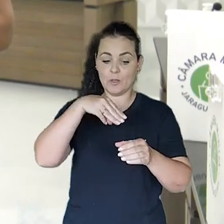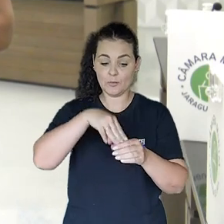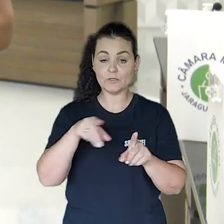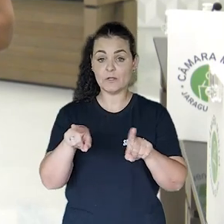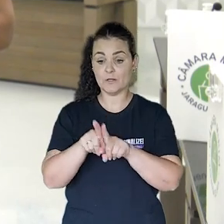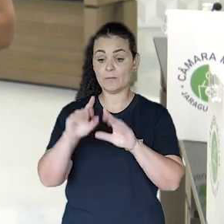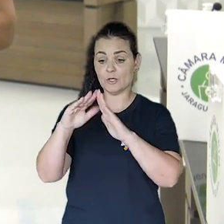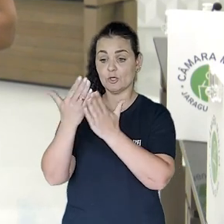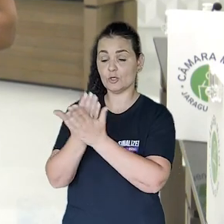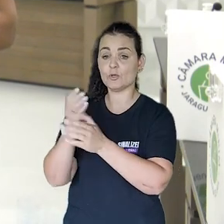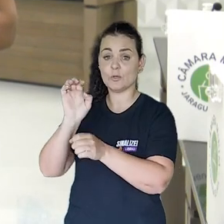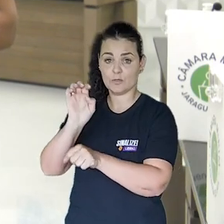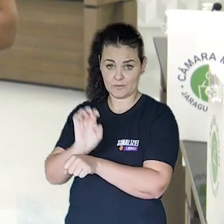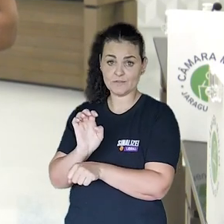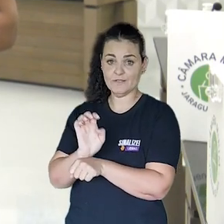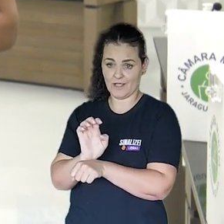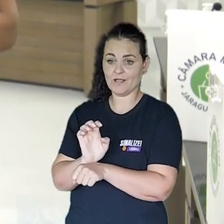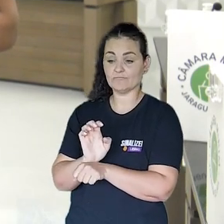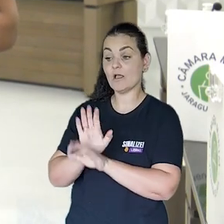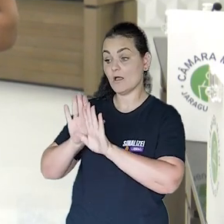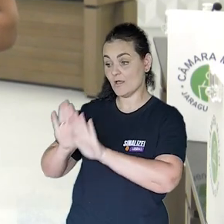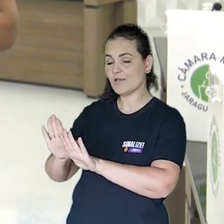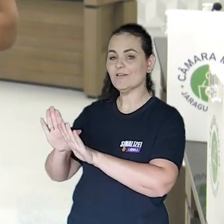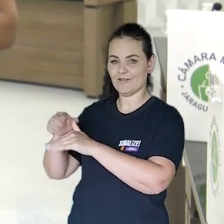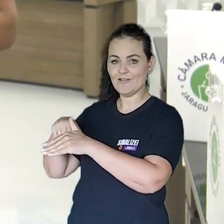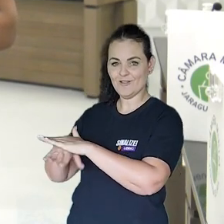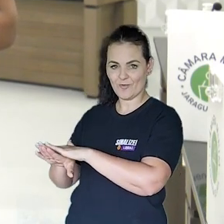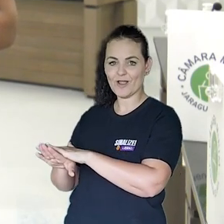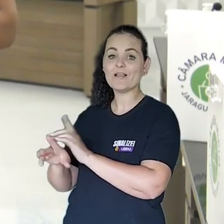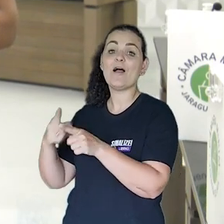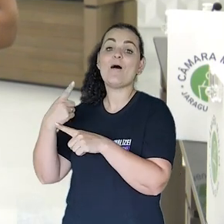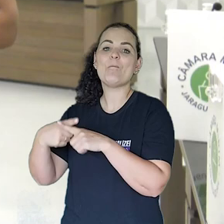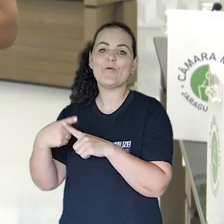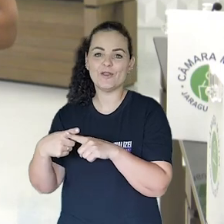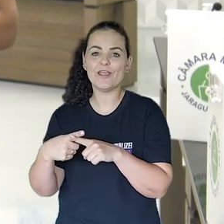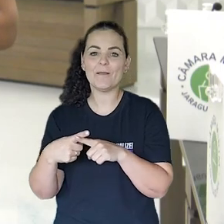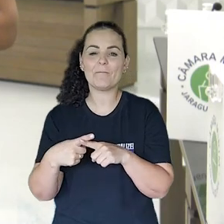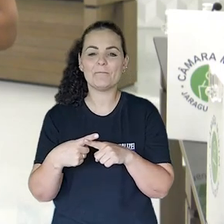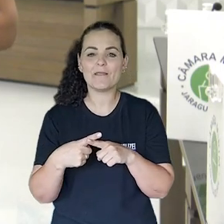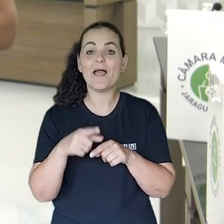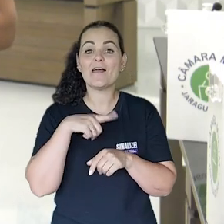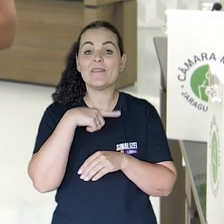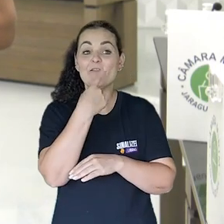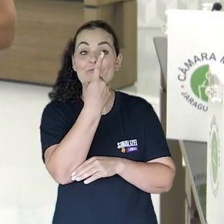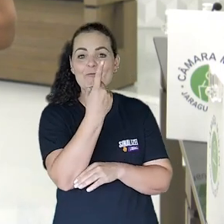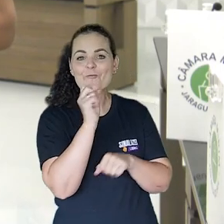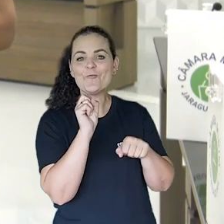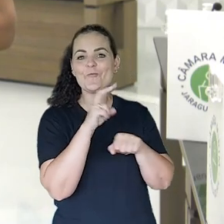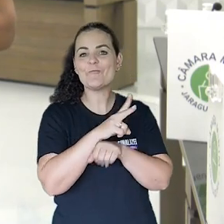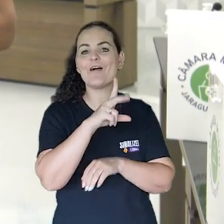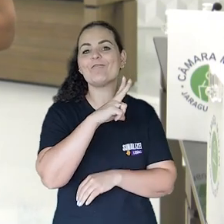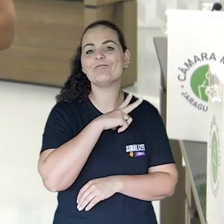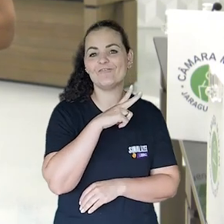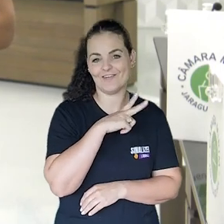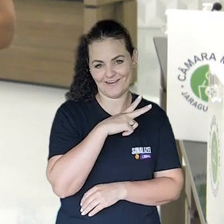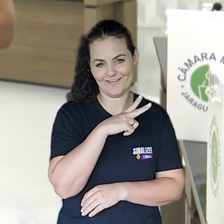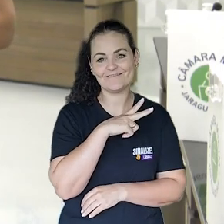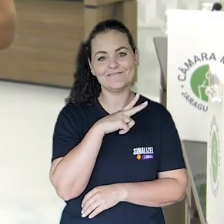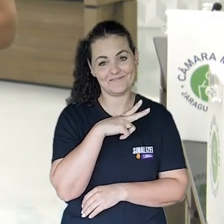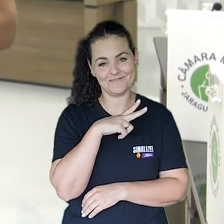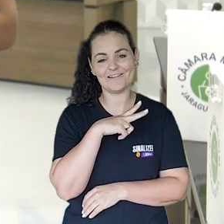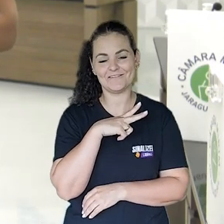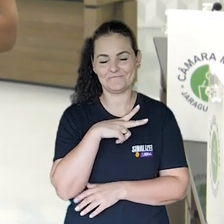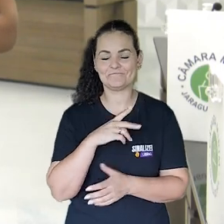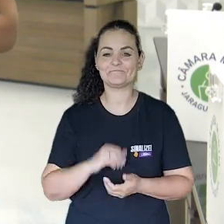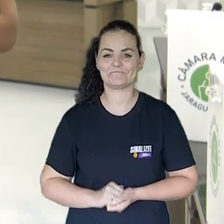vaga restante que não foi preenchida por escola de rede privada. Lembrando, né, então, que só participarão do sorteio as escolas que